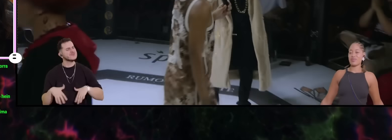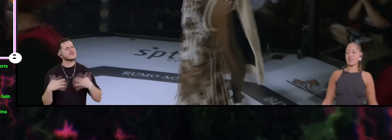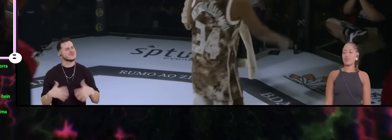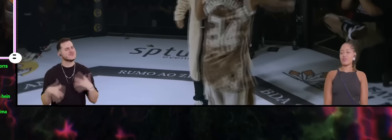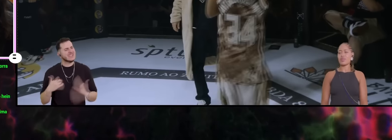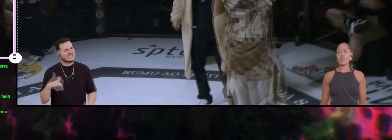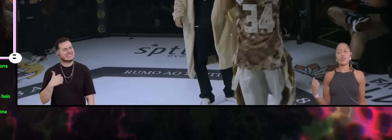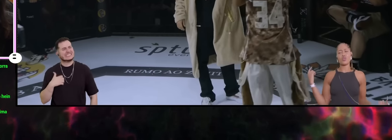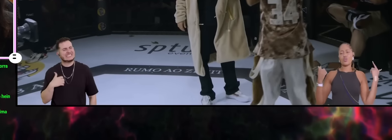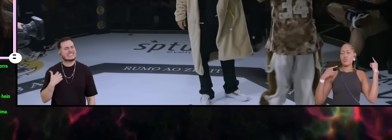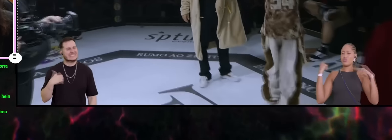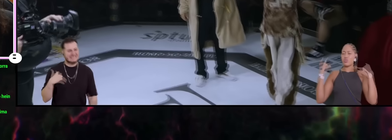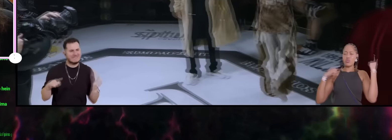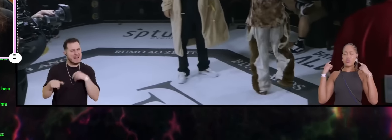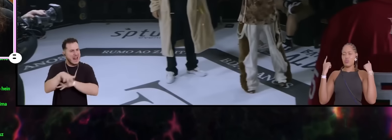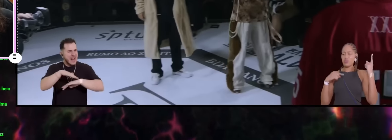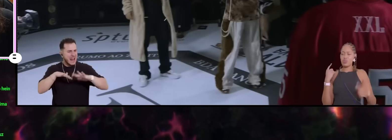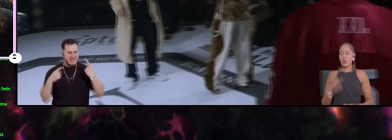Matizinho, ele.